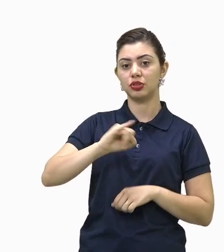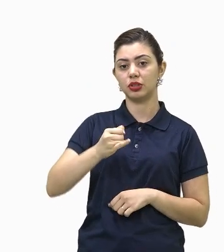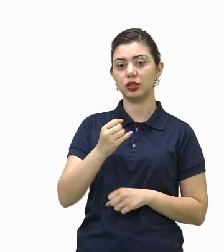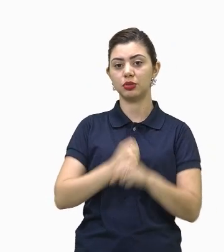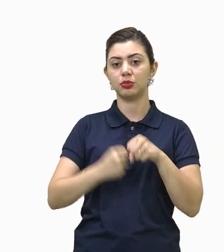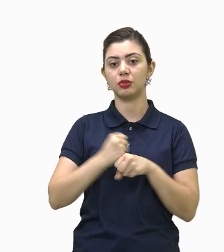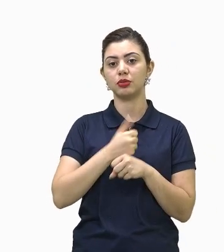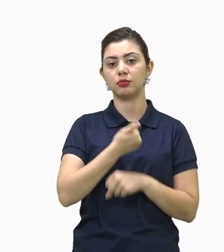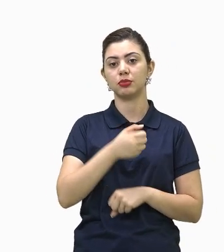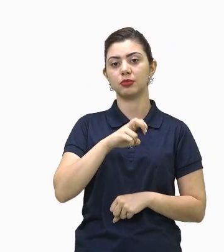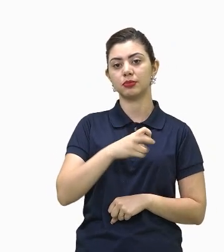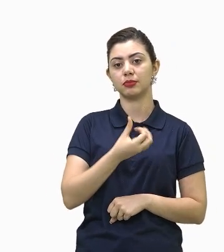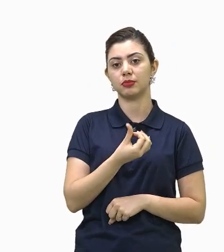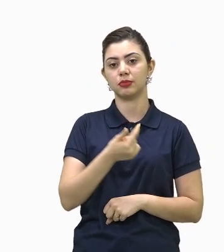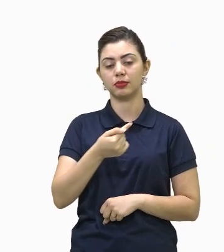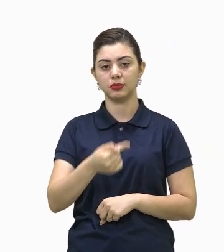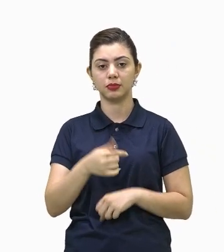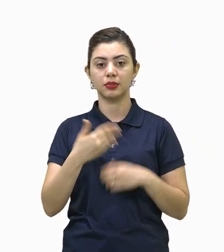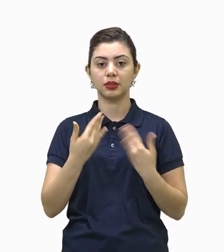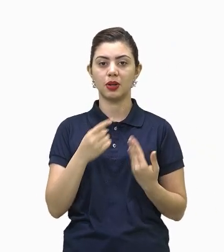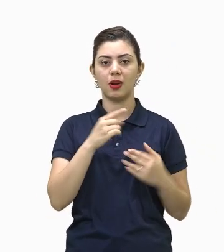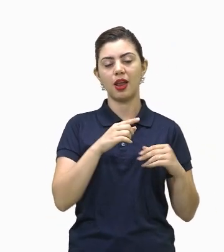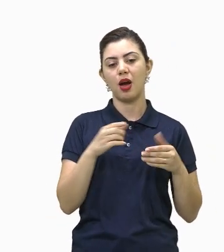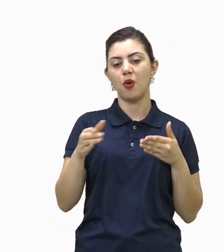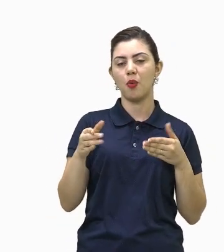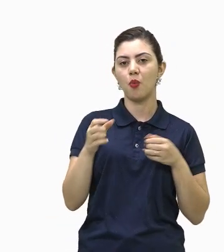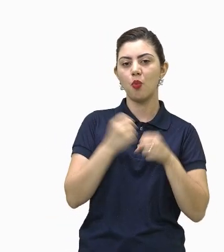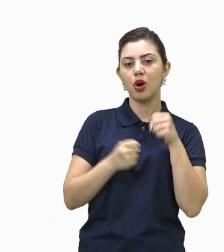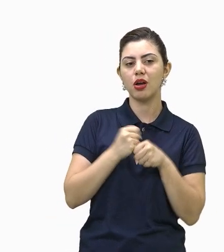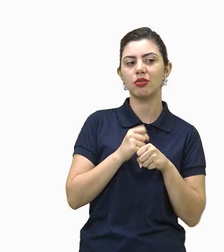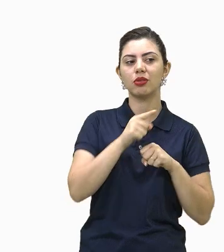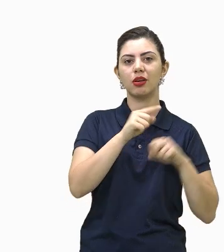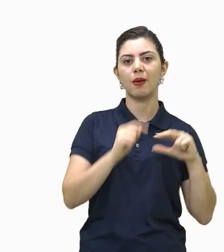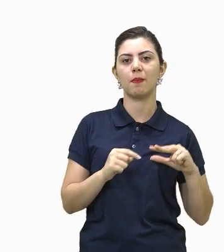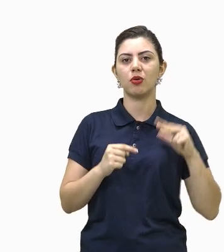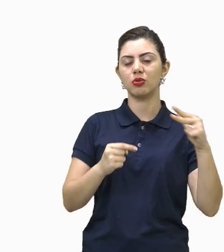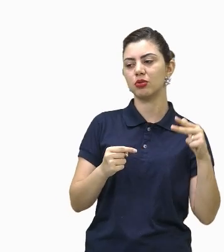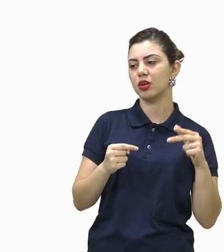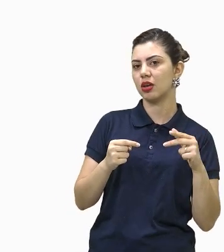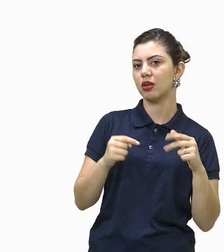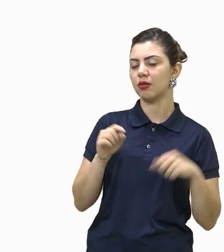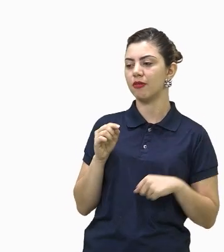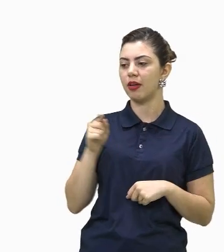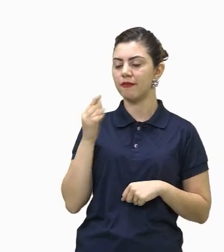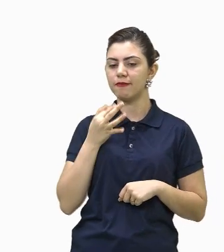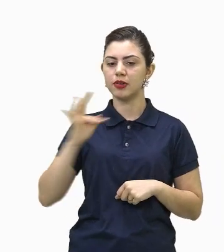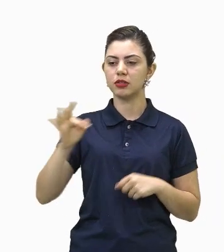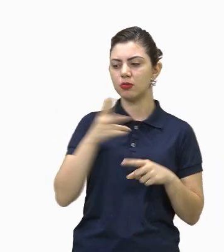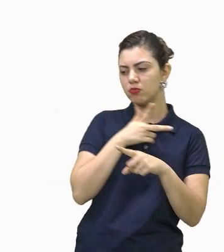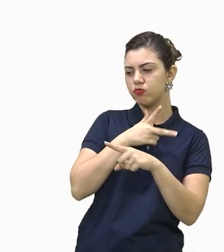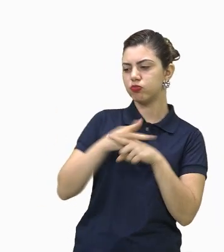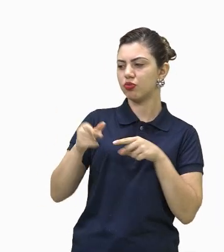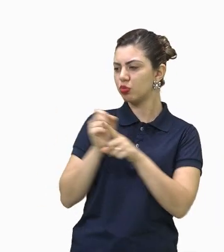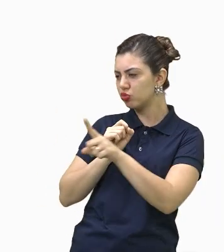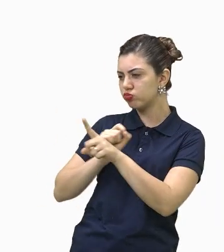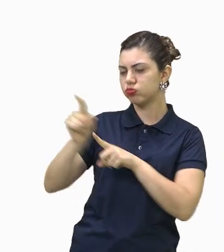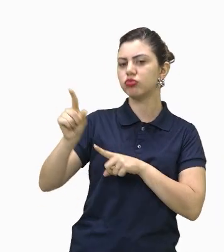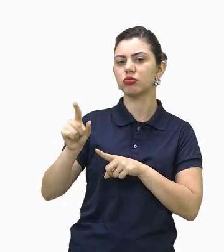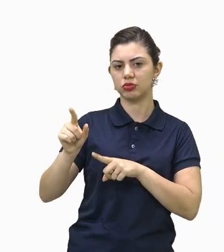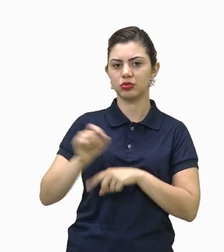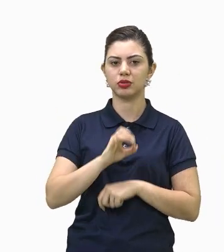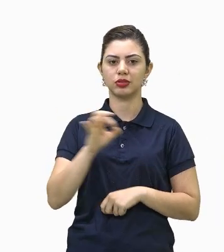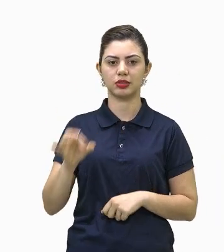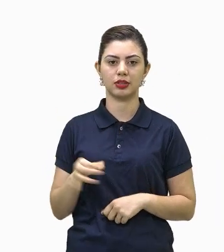que os portugueses expulsaram os franceses do Rio de Janeiro. Os tamoios foram massacrados pelos termiminós,